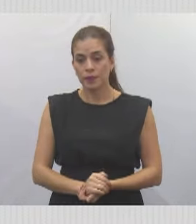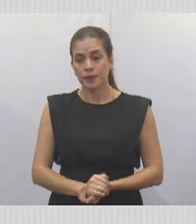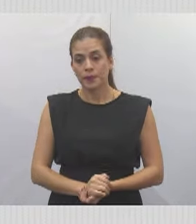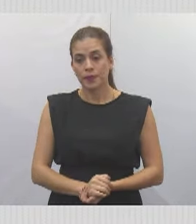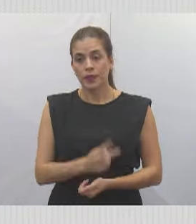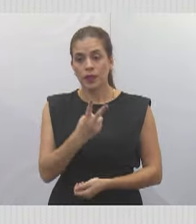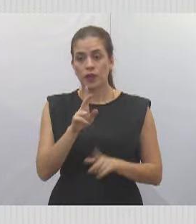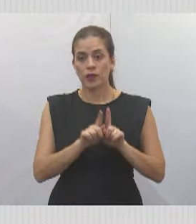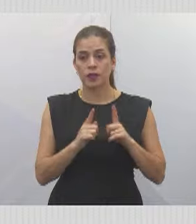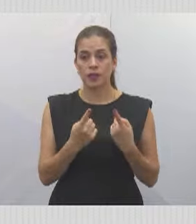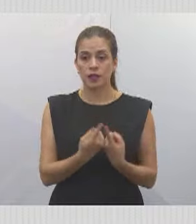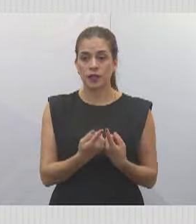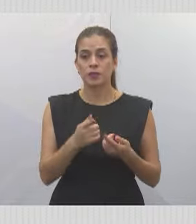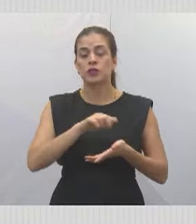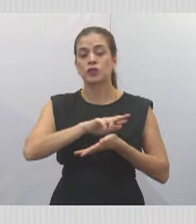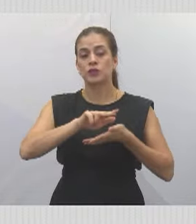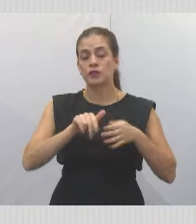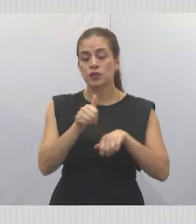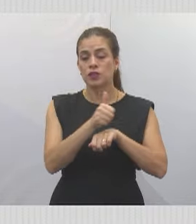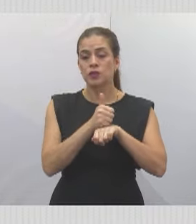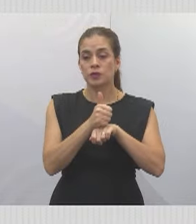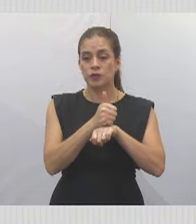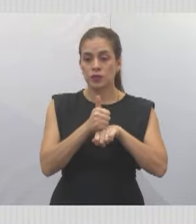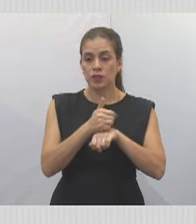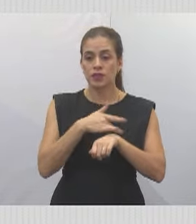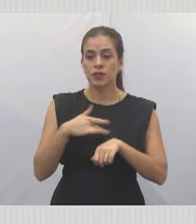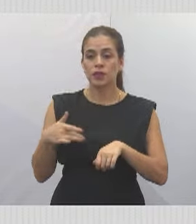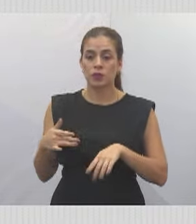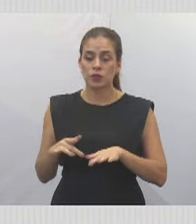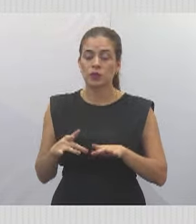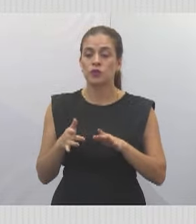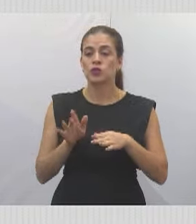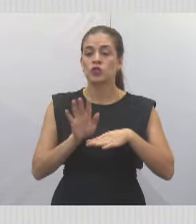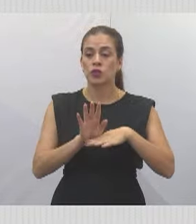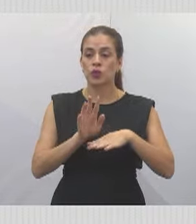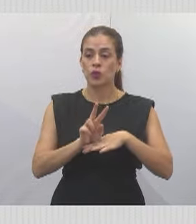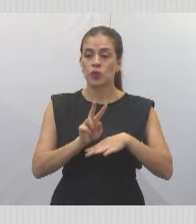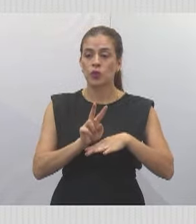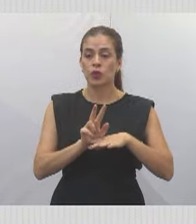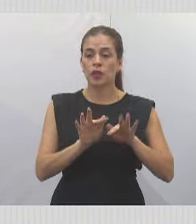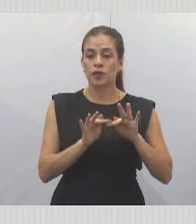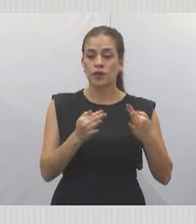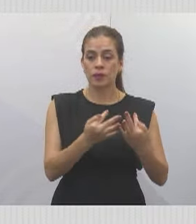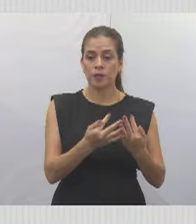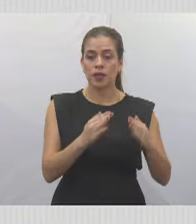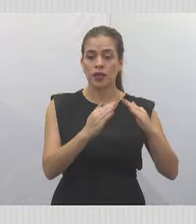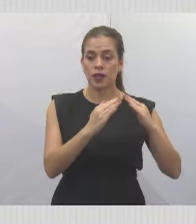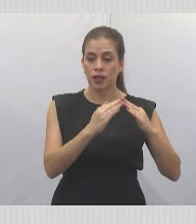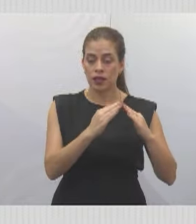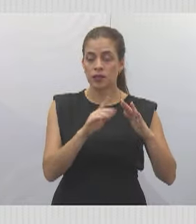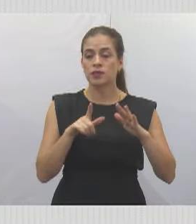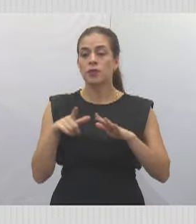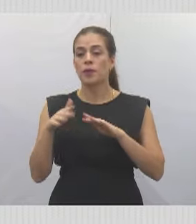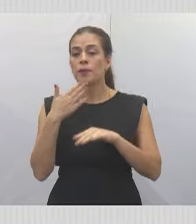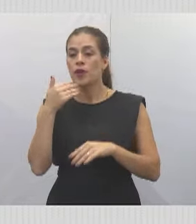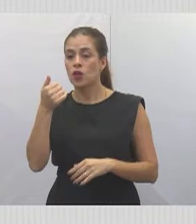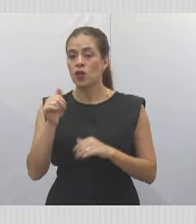equipes multidisciplinares de atendimento domiciliar e 1 equipe multidisciplinar de apoio, denominadas Melhor em